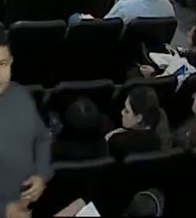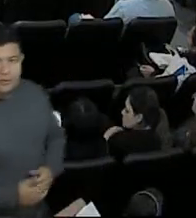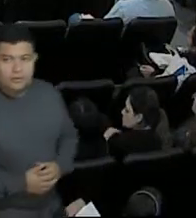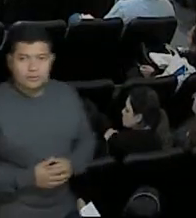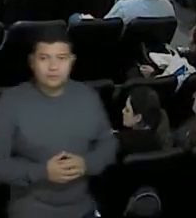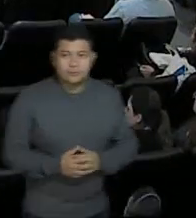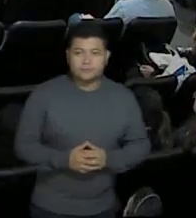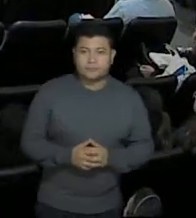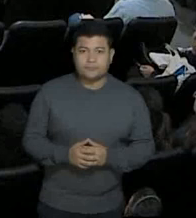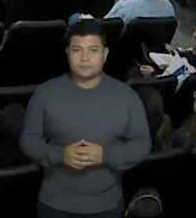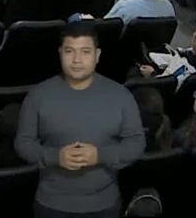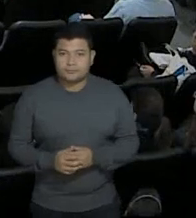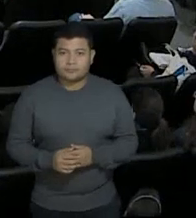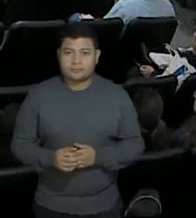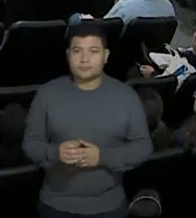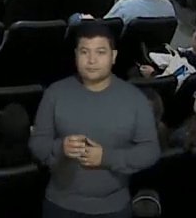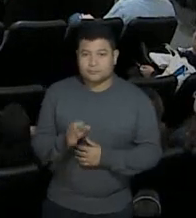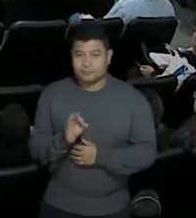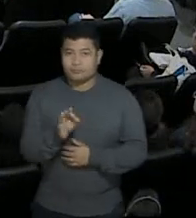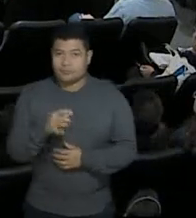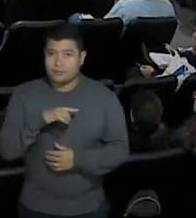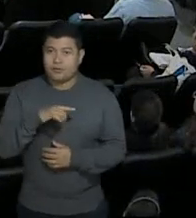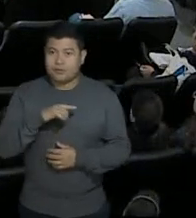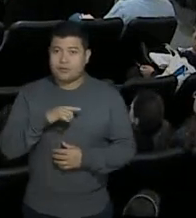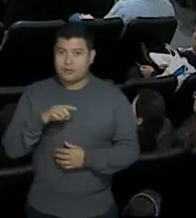É usada, o metilfenidato e a ritalina.